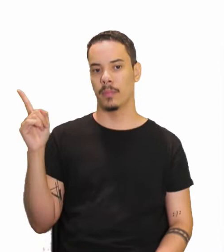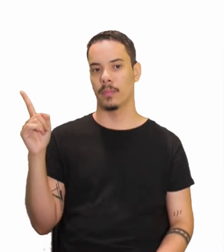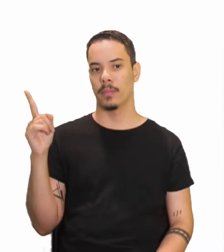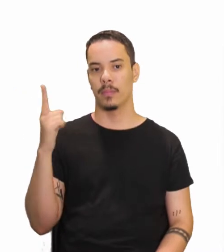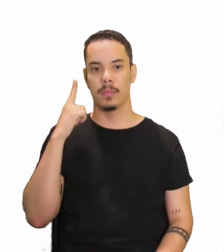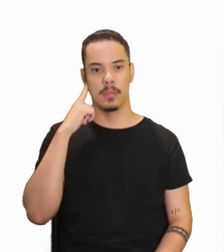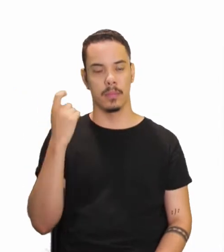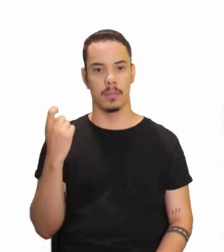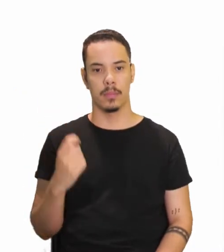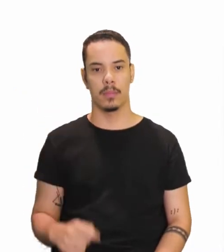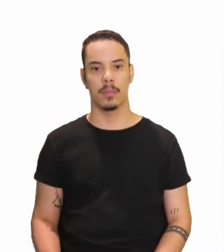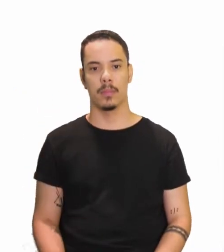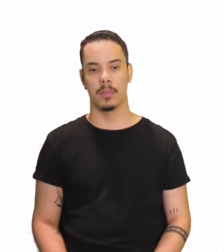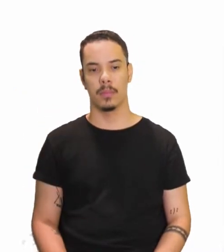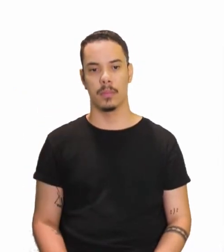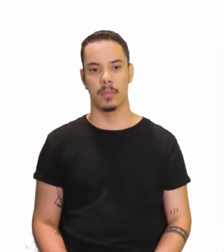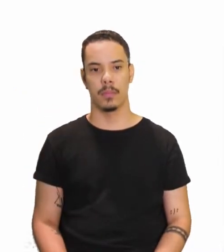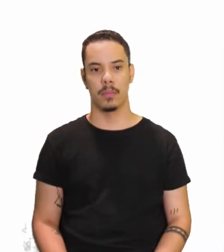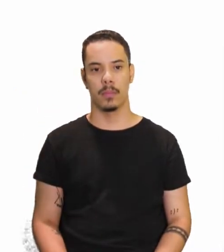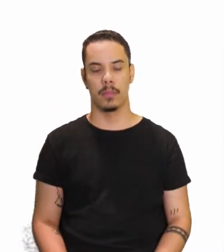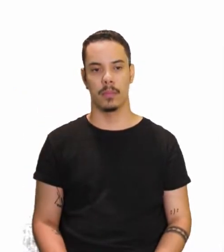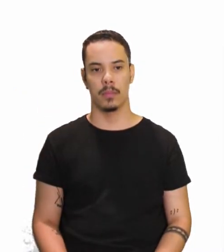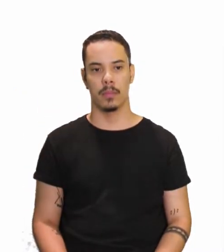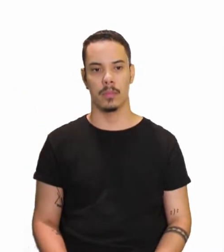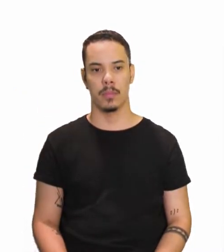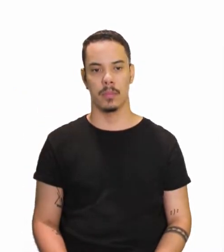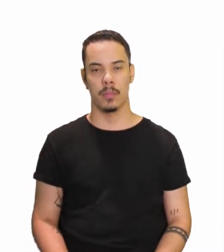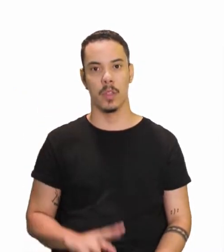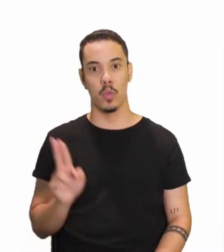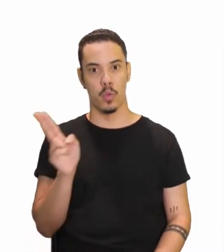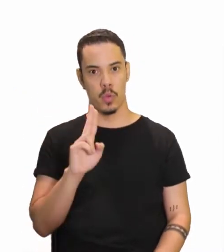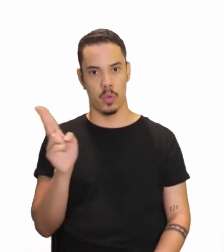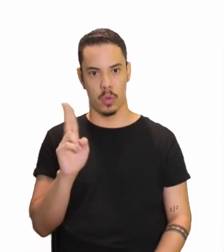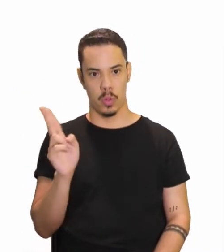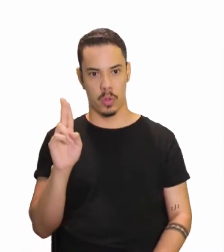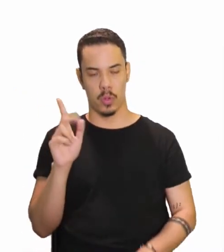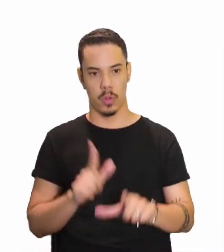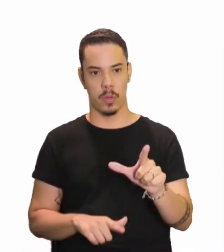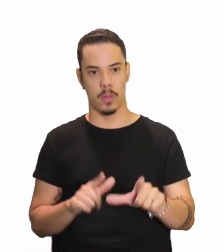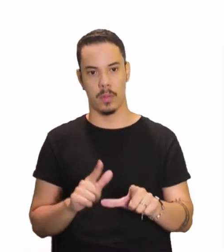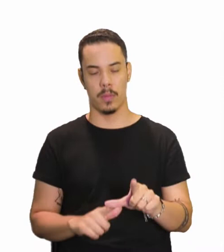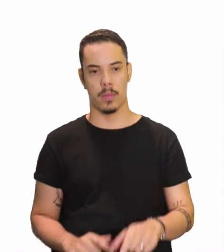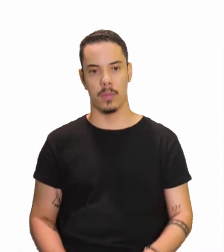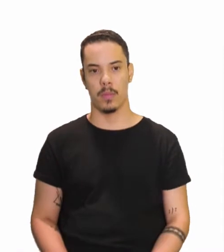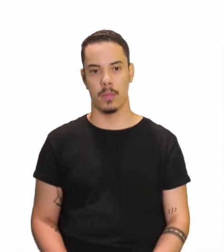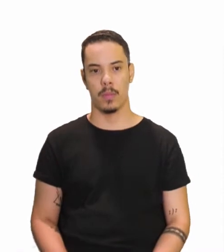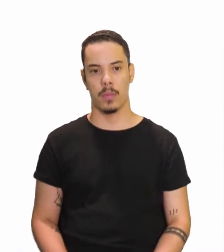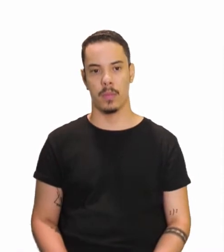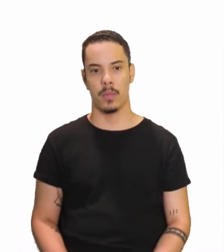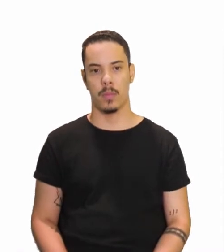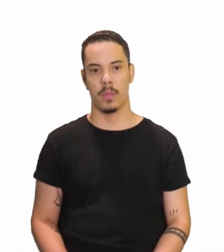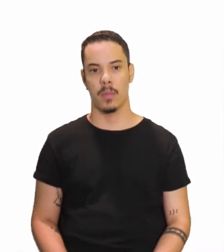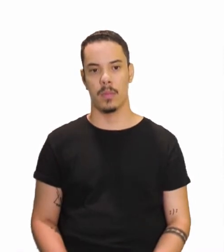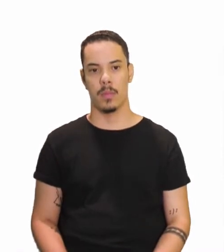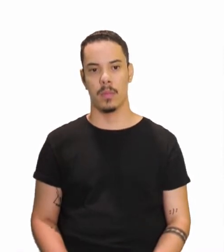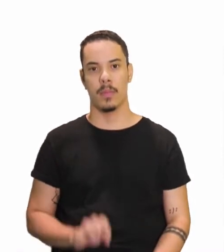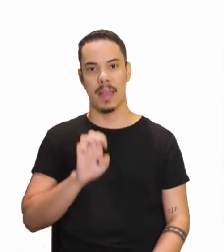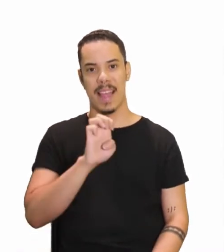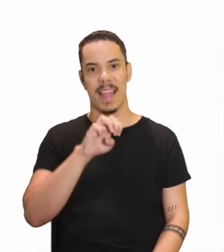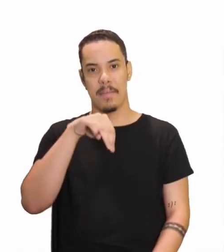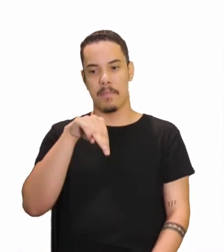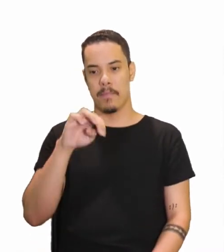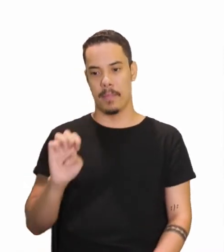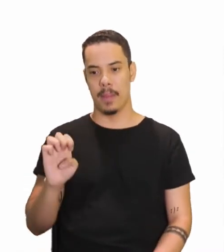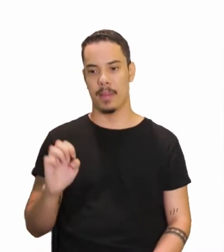som? Me. Olha, o nome da letra é aqui, ó, M. E